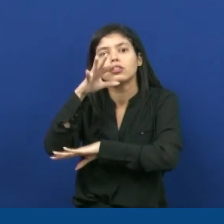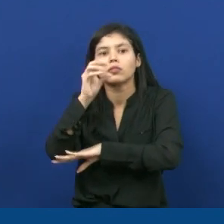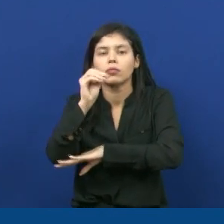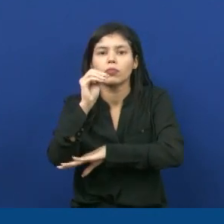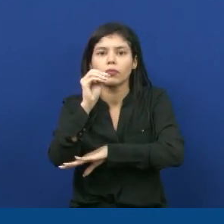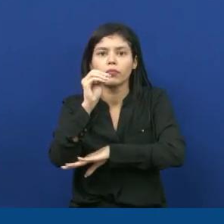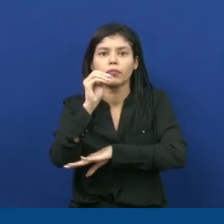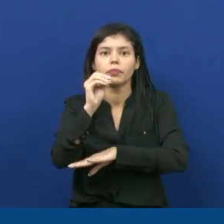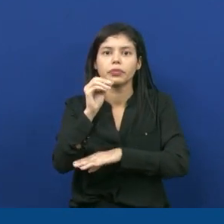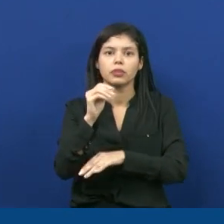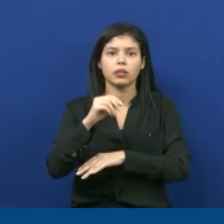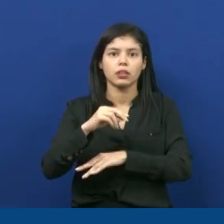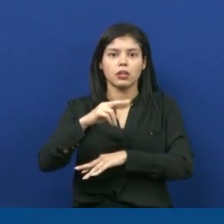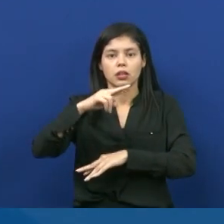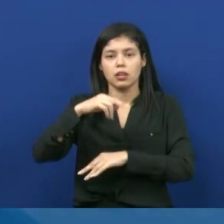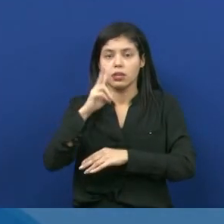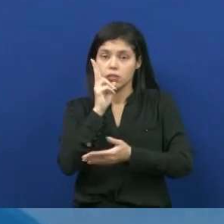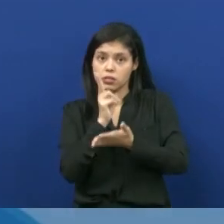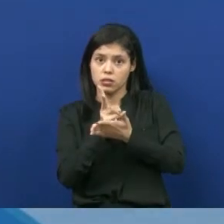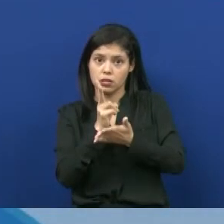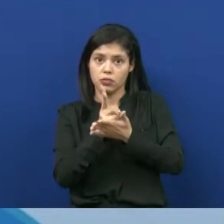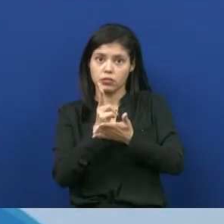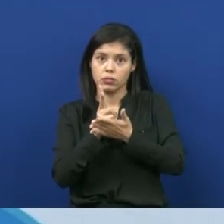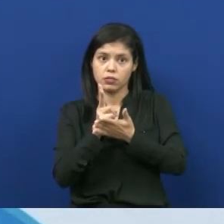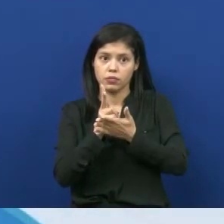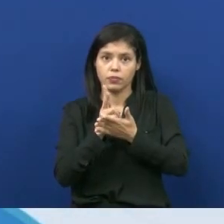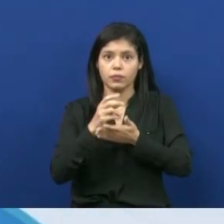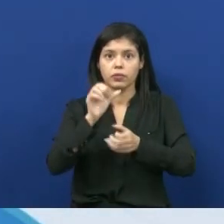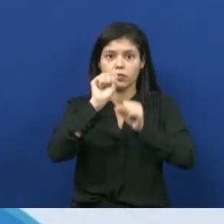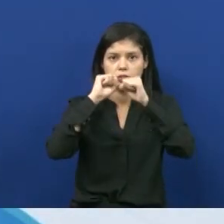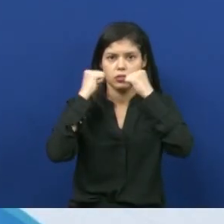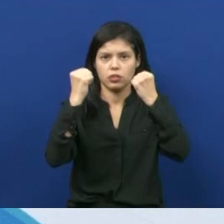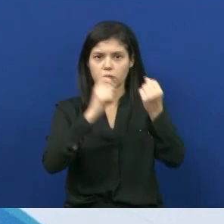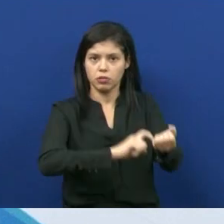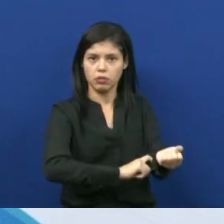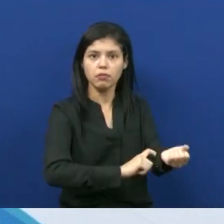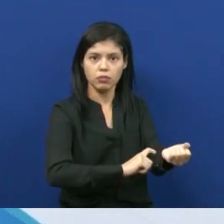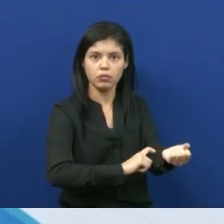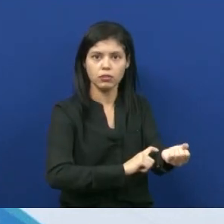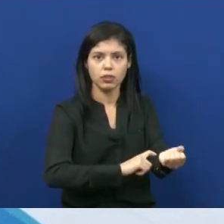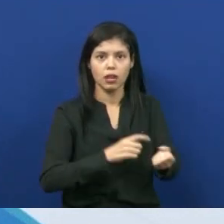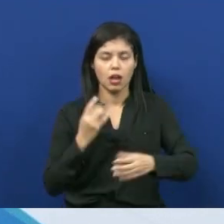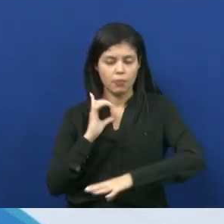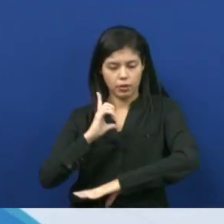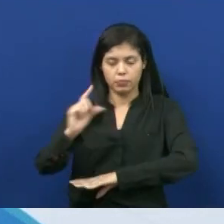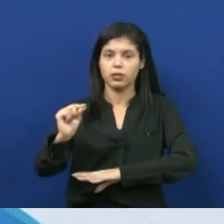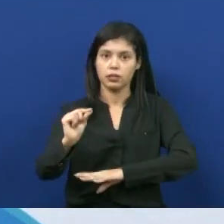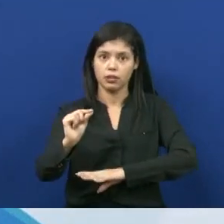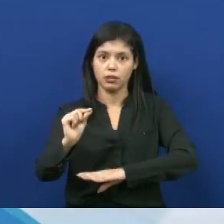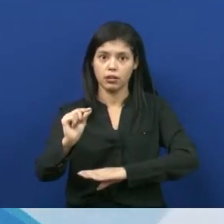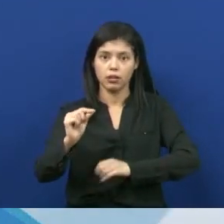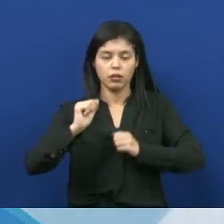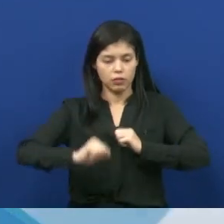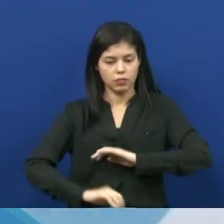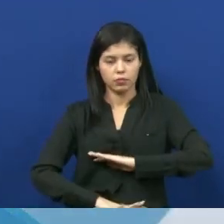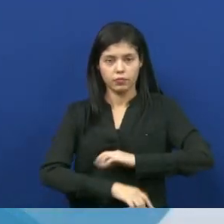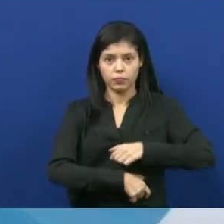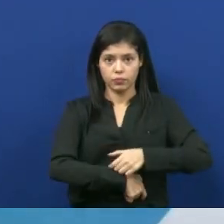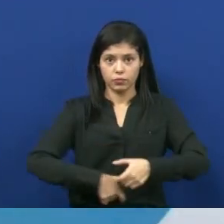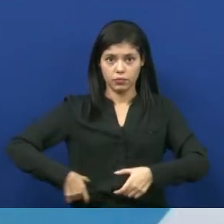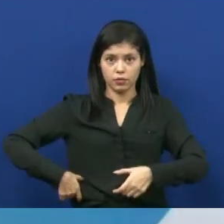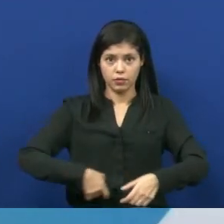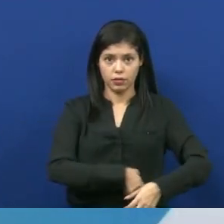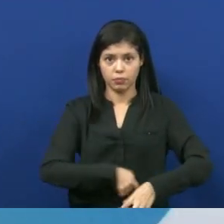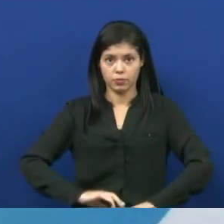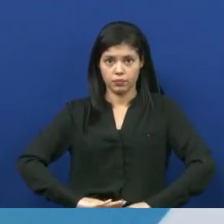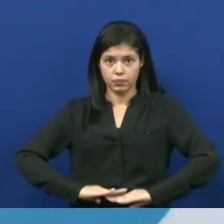nervo, ele é comandado o tempo inteiro pelo nosso sistema nervoso, para mandar o nosso diafragma relaxar e